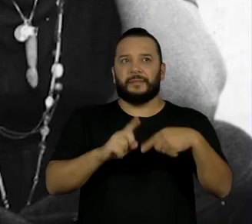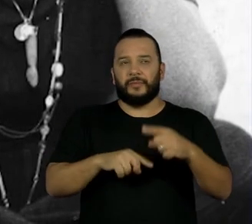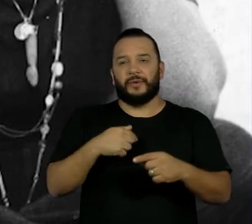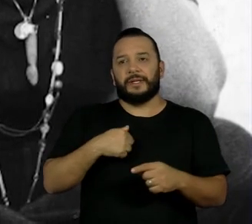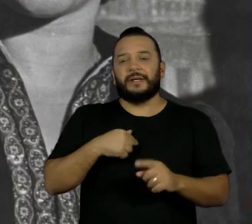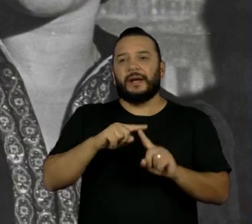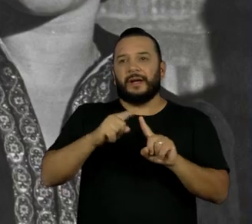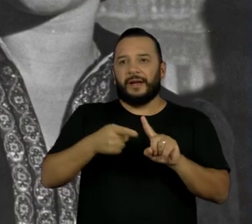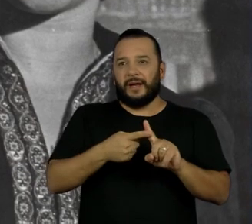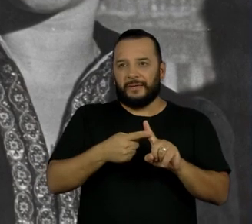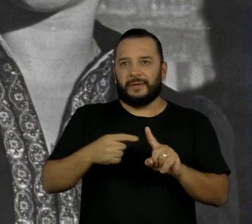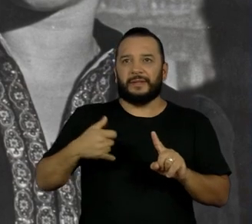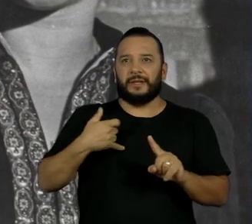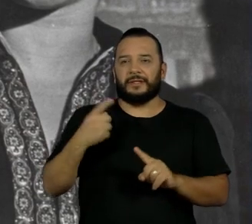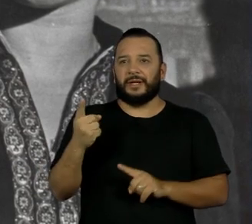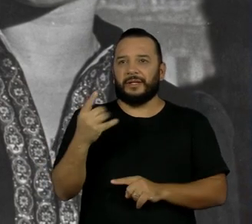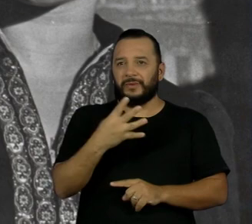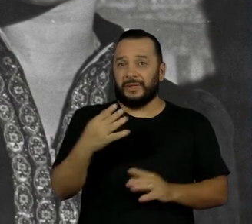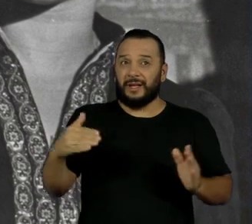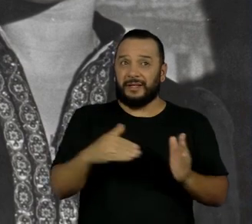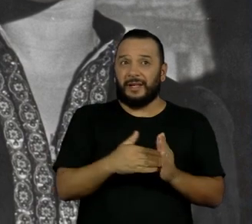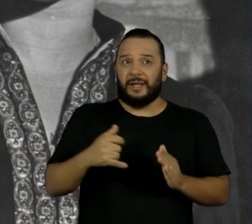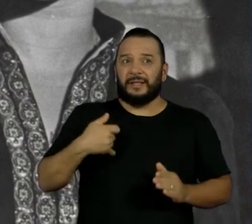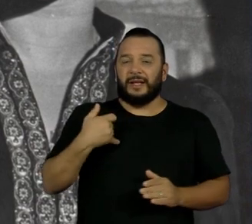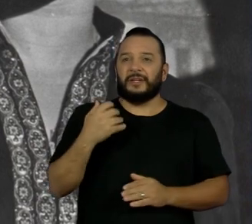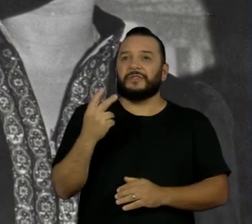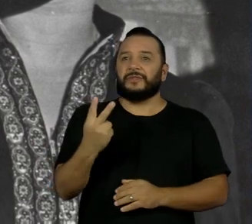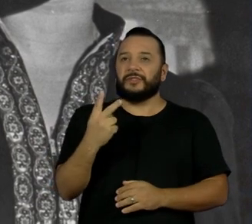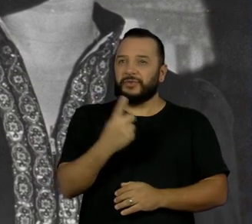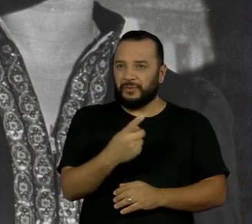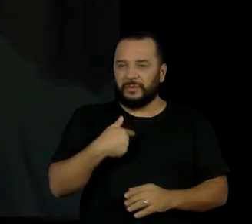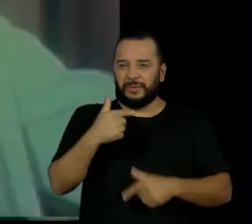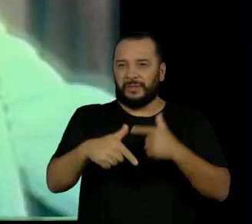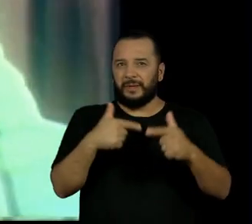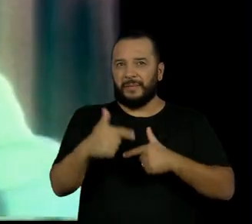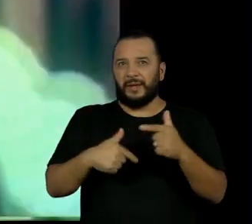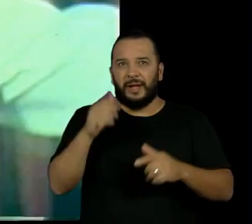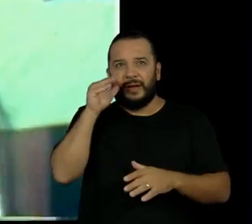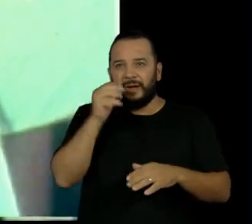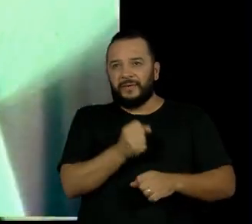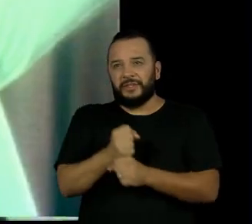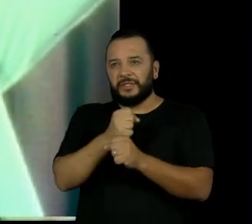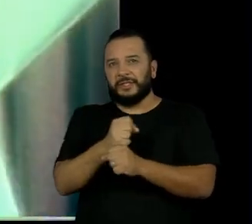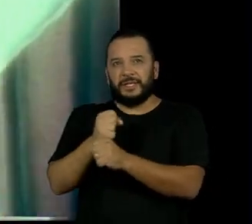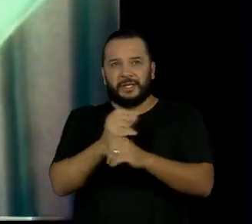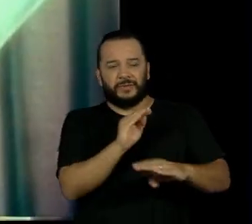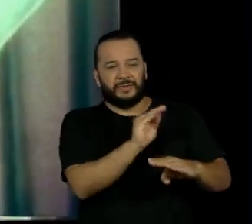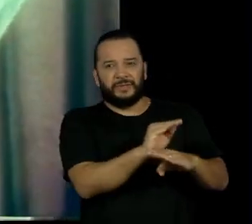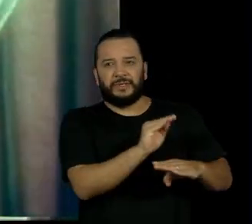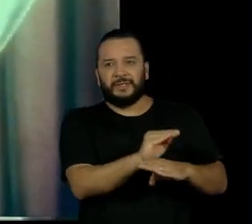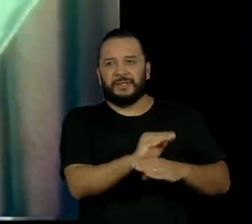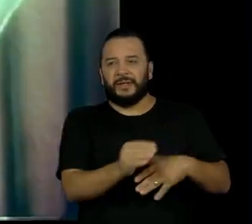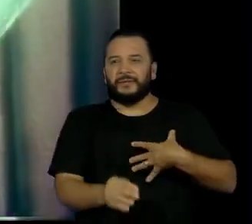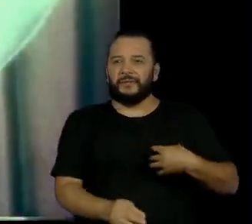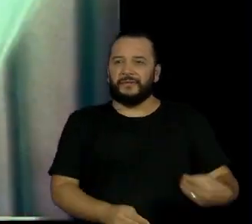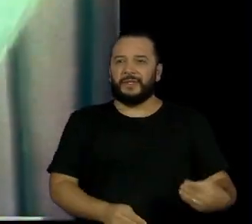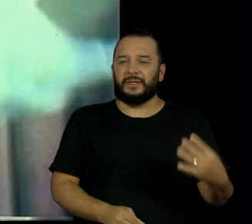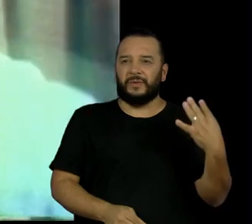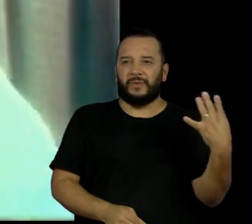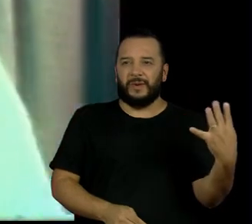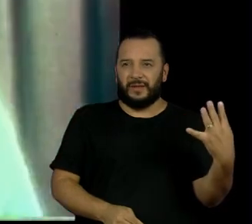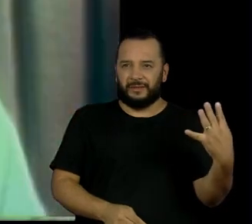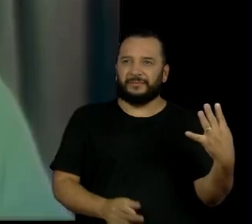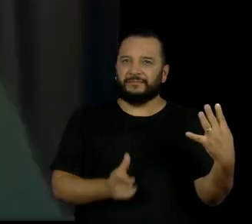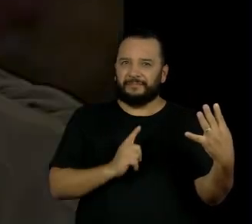até os 21 trabalhava como faxineira para sustentar quatro filhos se acaso você chegasse